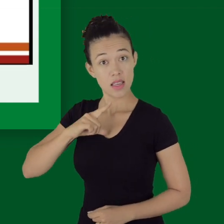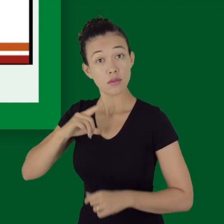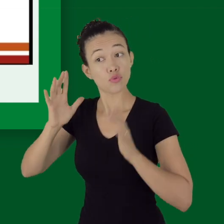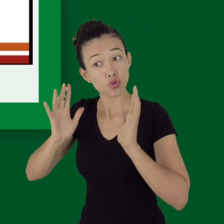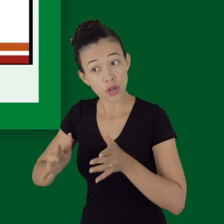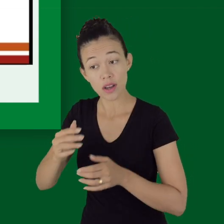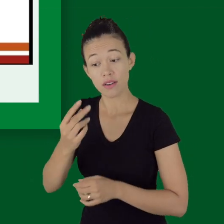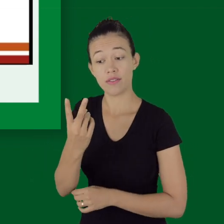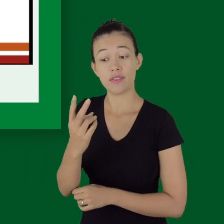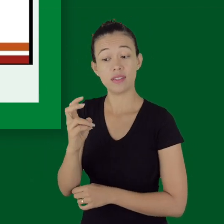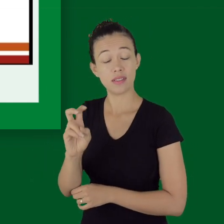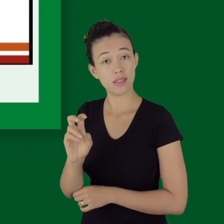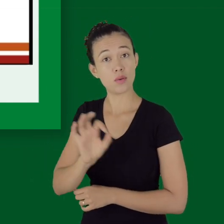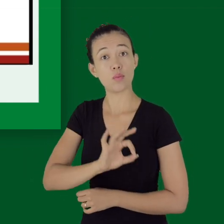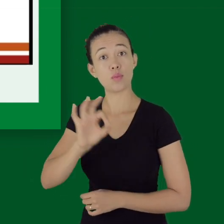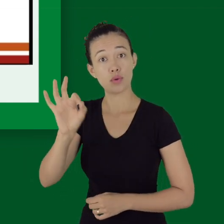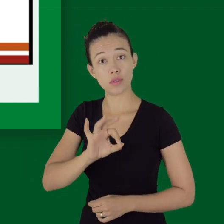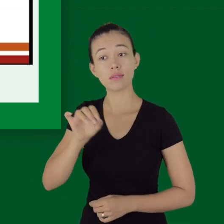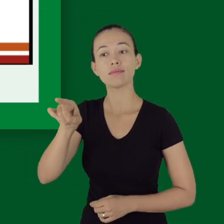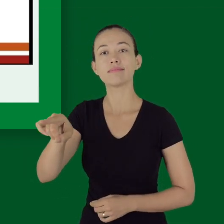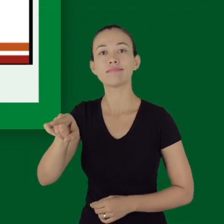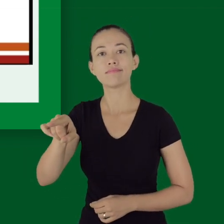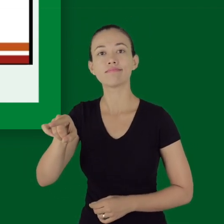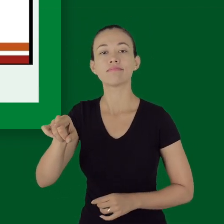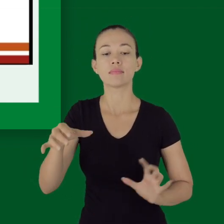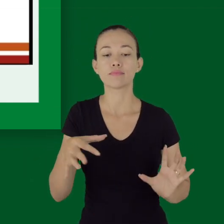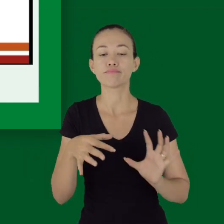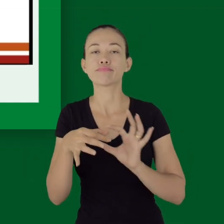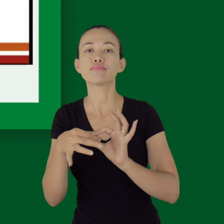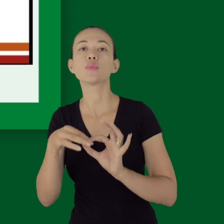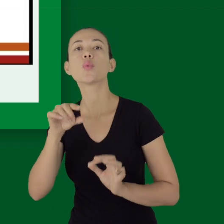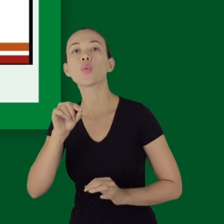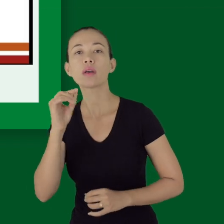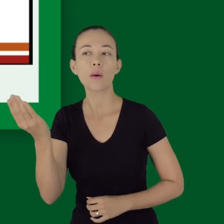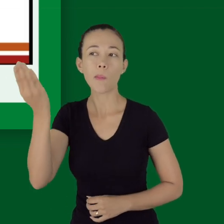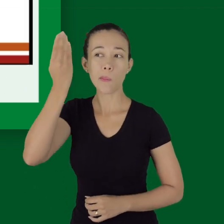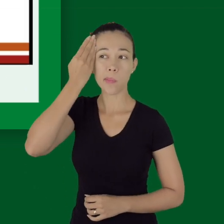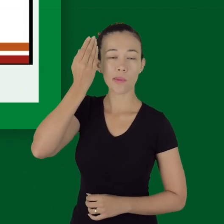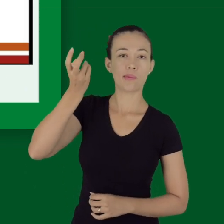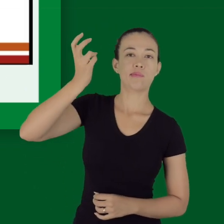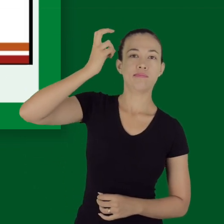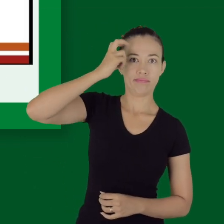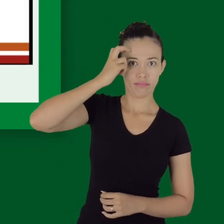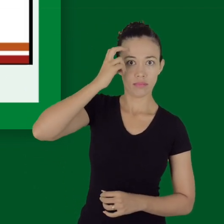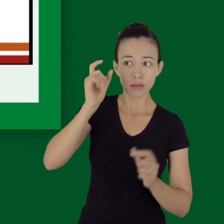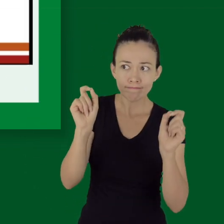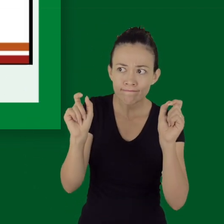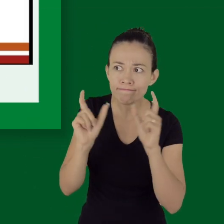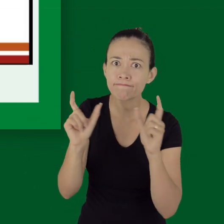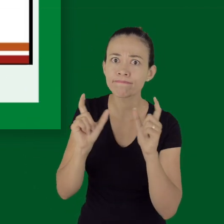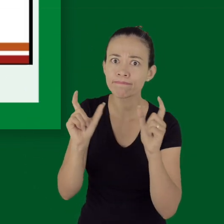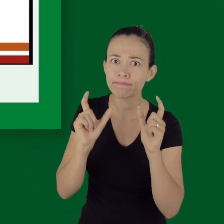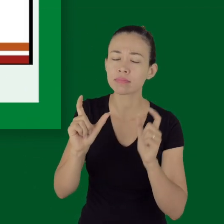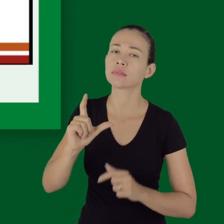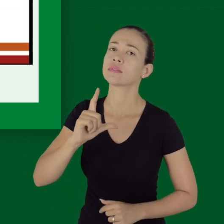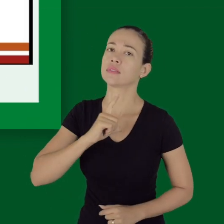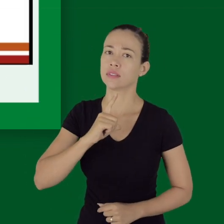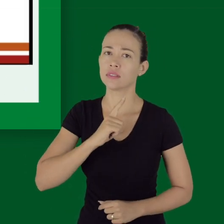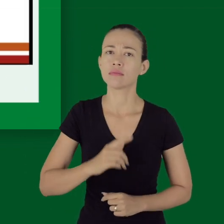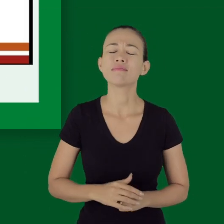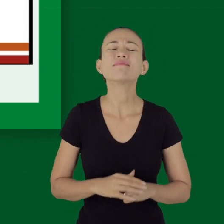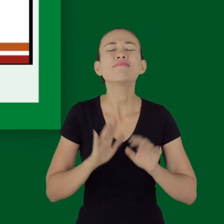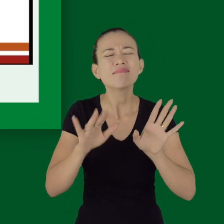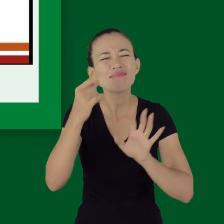é trauma raquimedular, por que esse nome raquimedular? Porque eu posso estar comprometendo apenas a cauda equina e não a estrutura